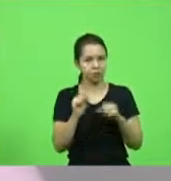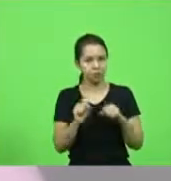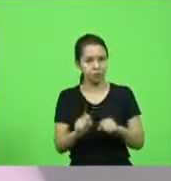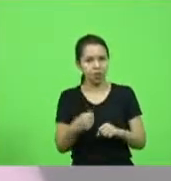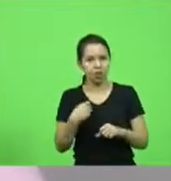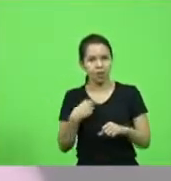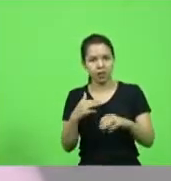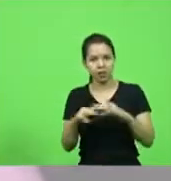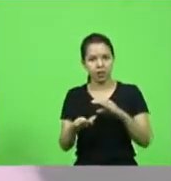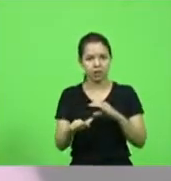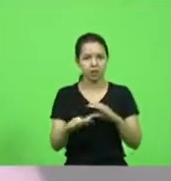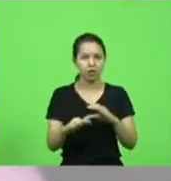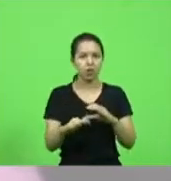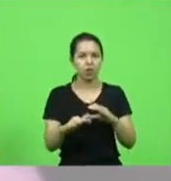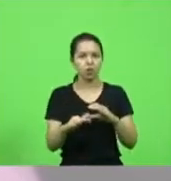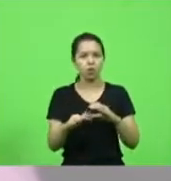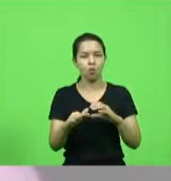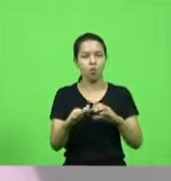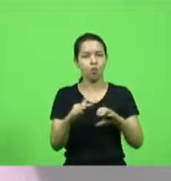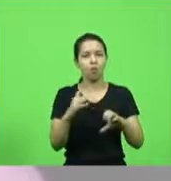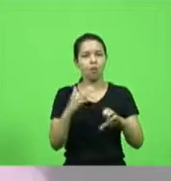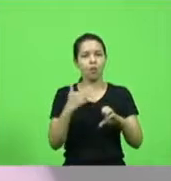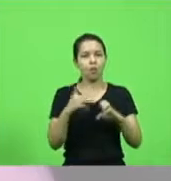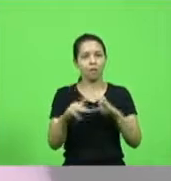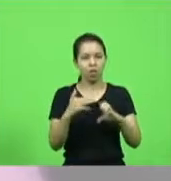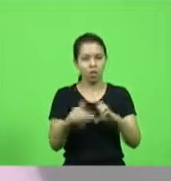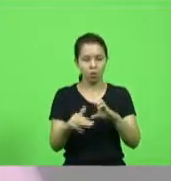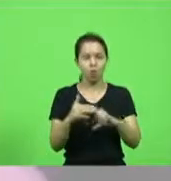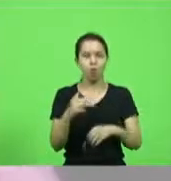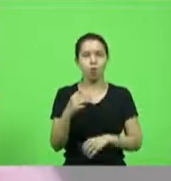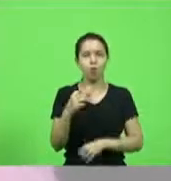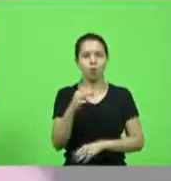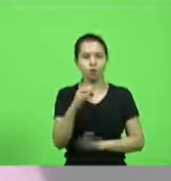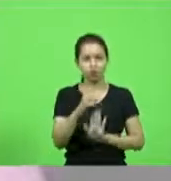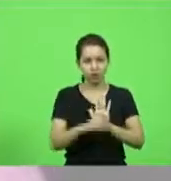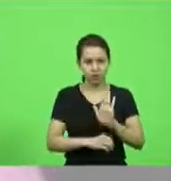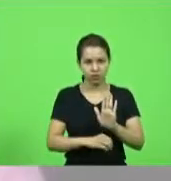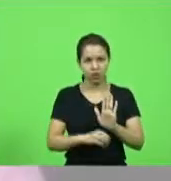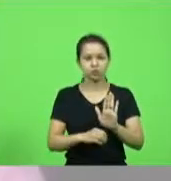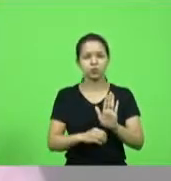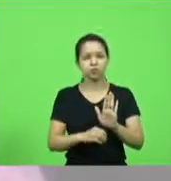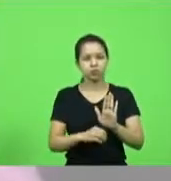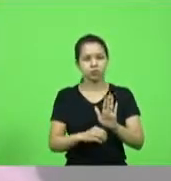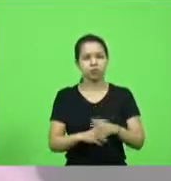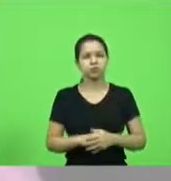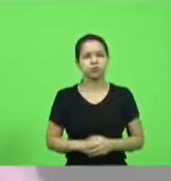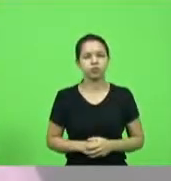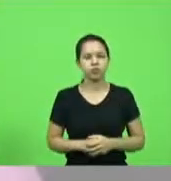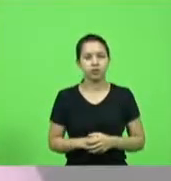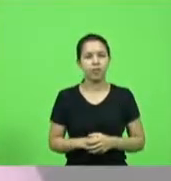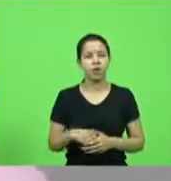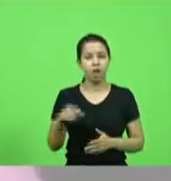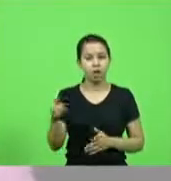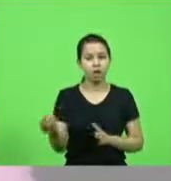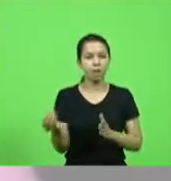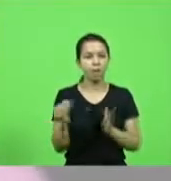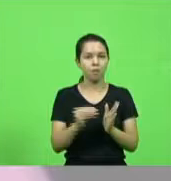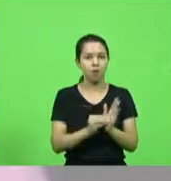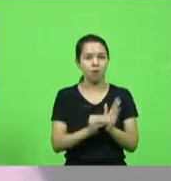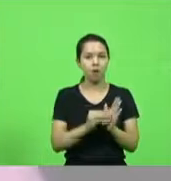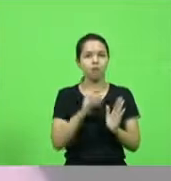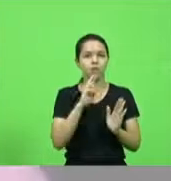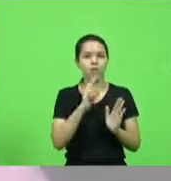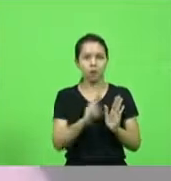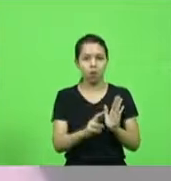ofício do ministro para colocar, mostrar a resposta, onde ele diz que o projeto